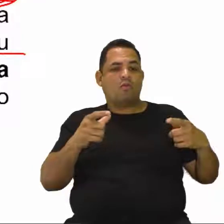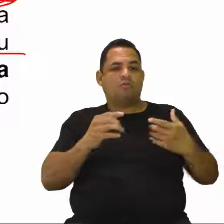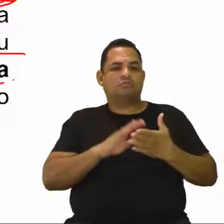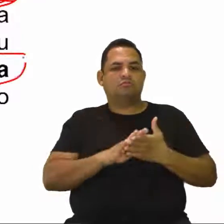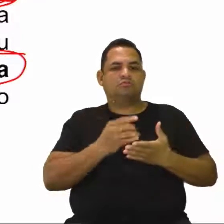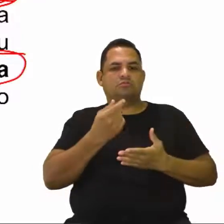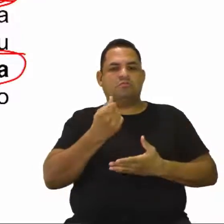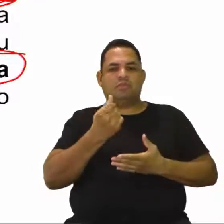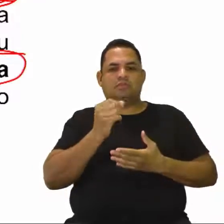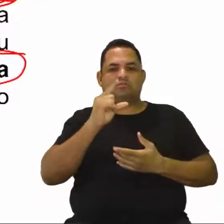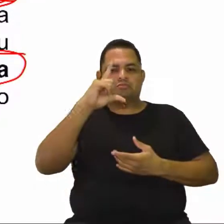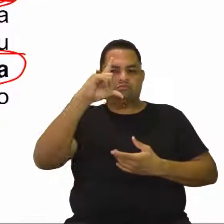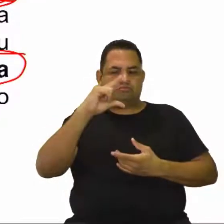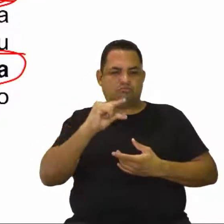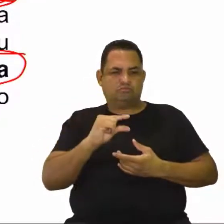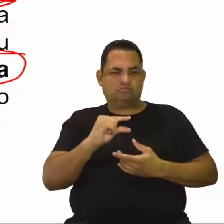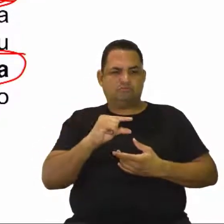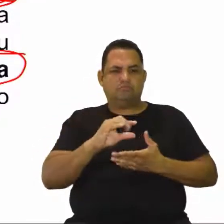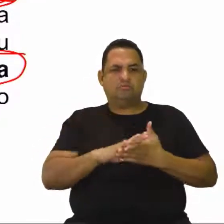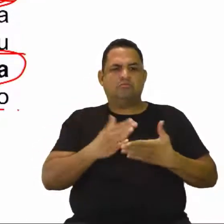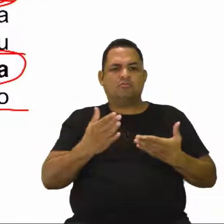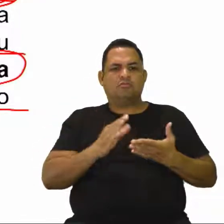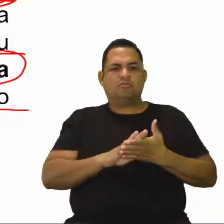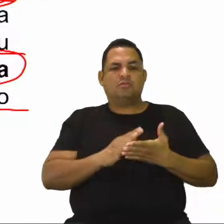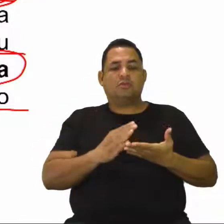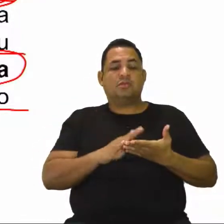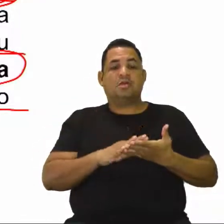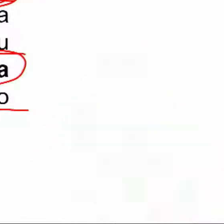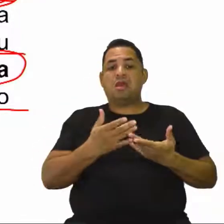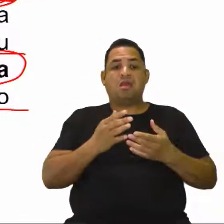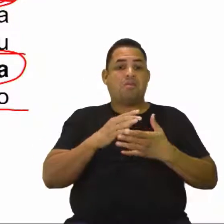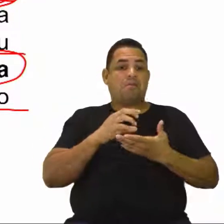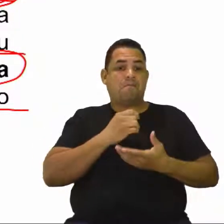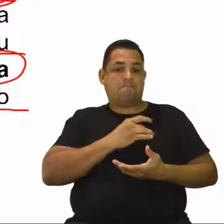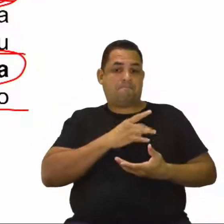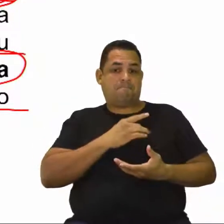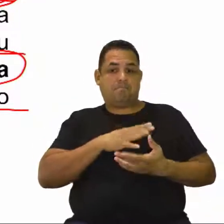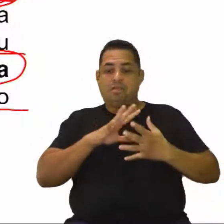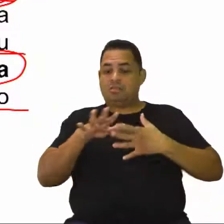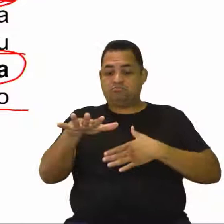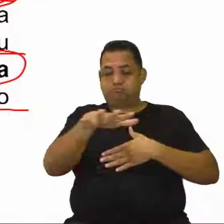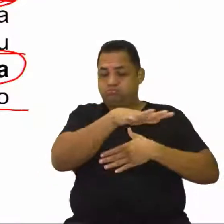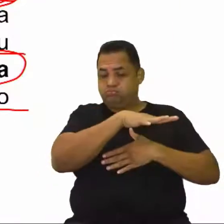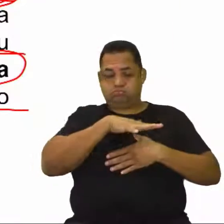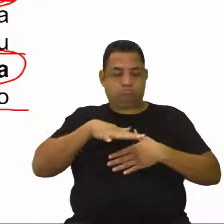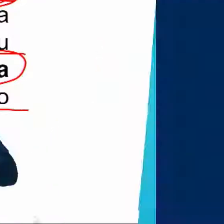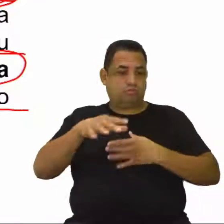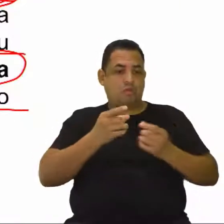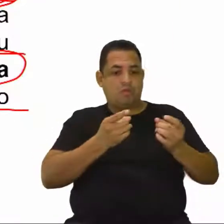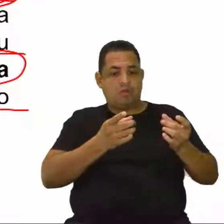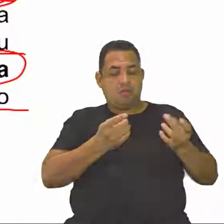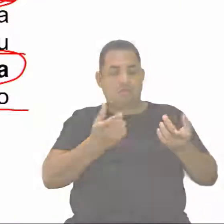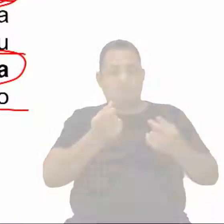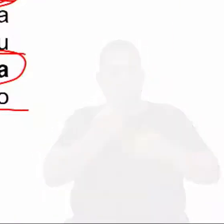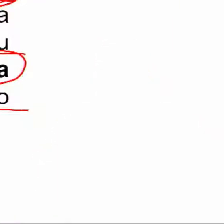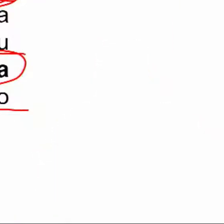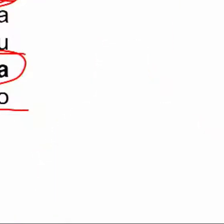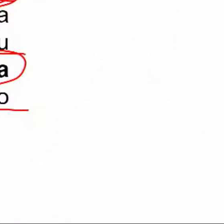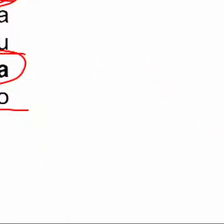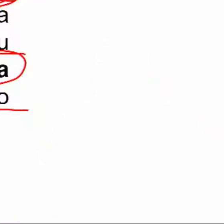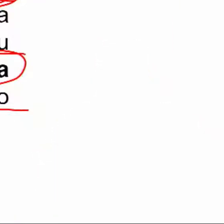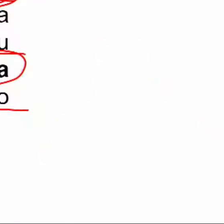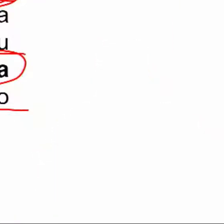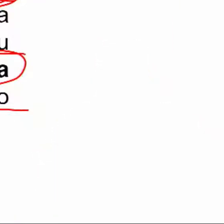Seus preços caíram cada vez mais e o pânico tomou conta do mercado. Como assim, professor? Quem tinha